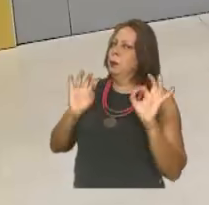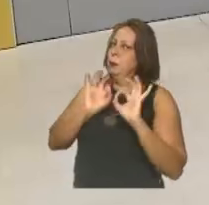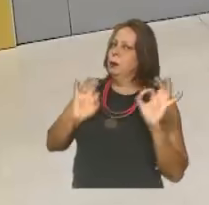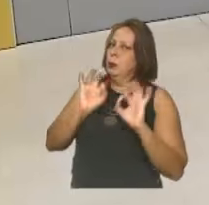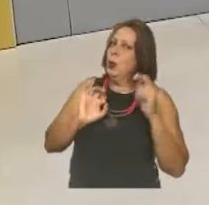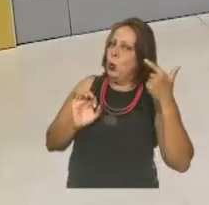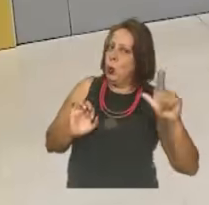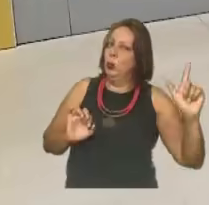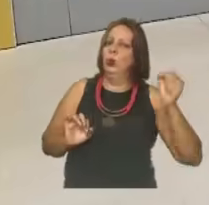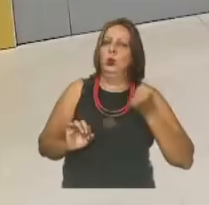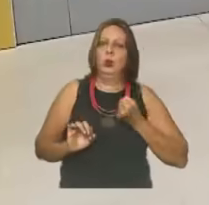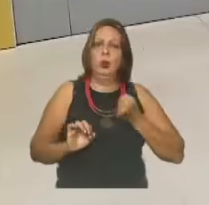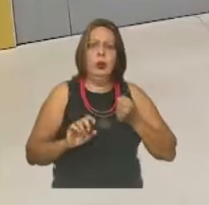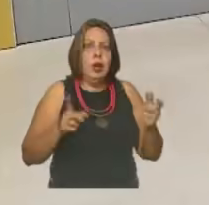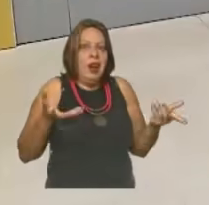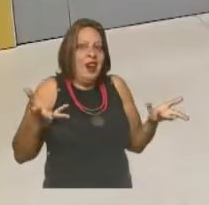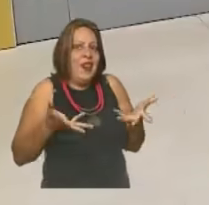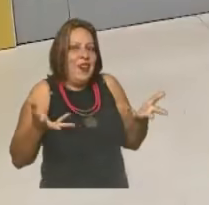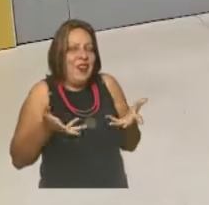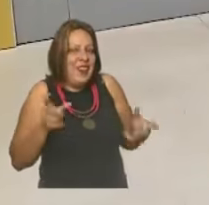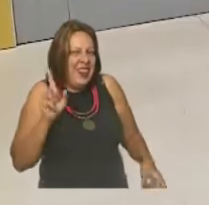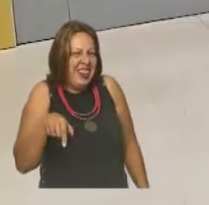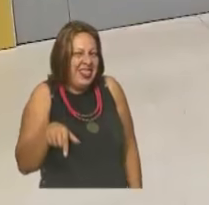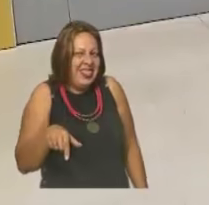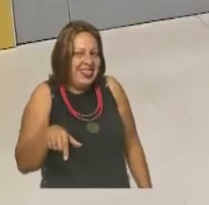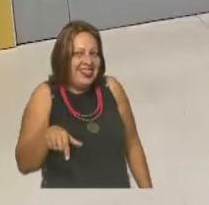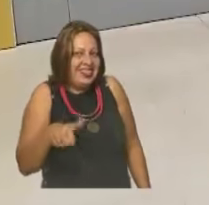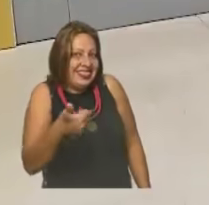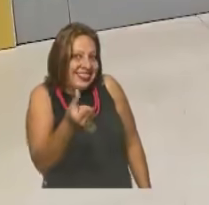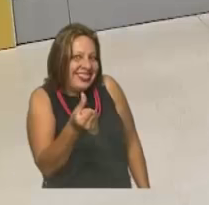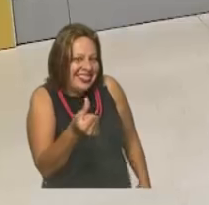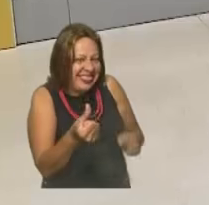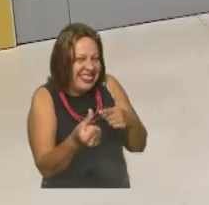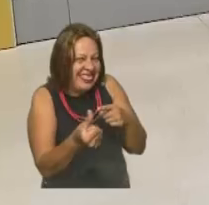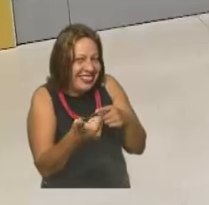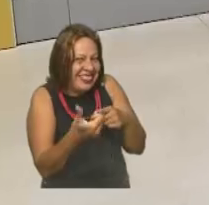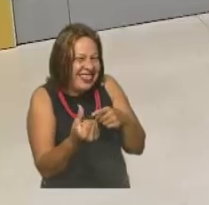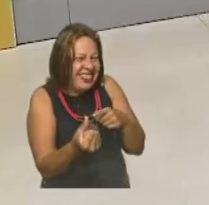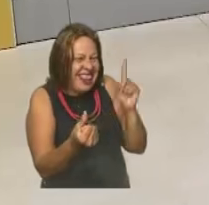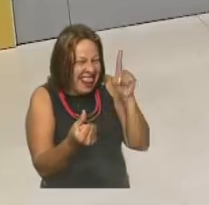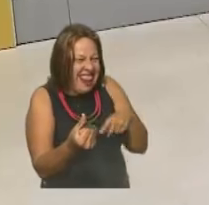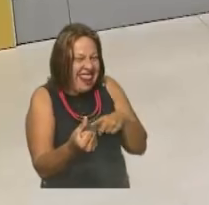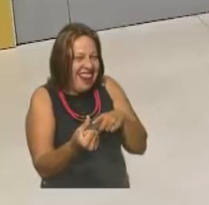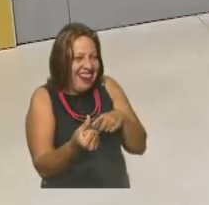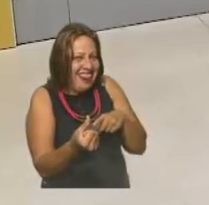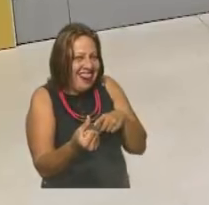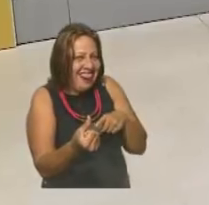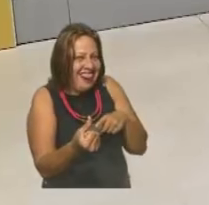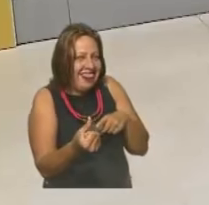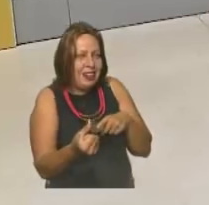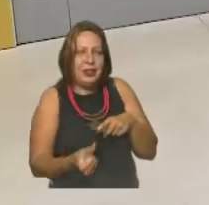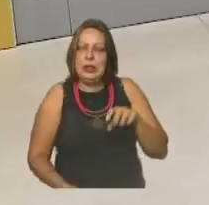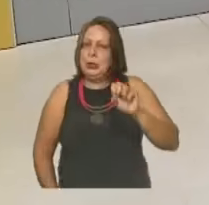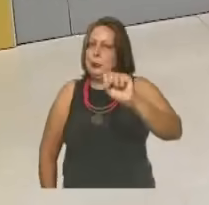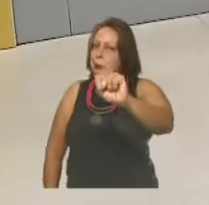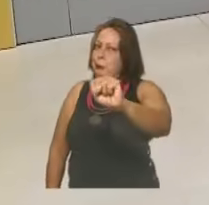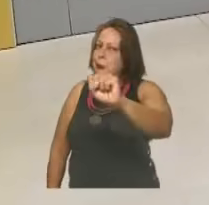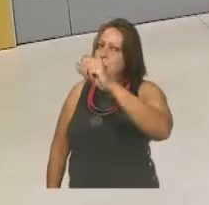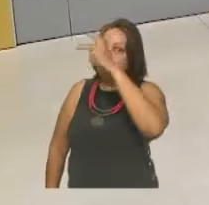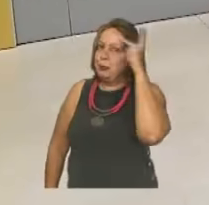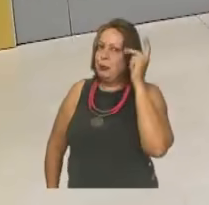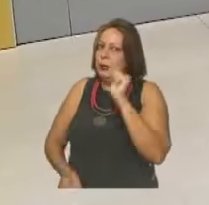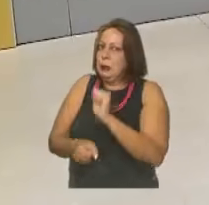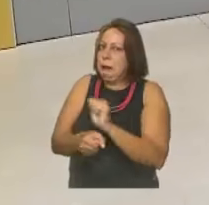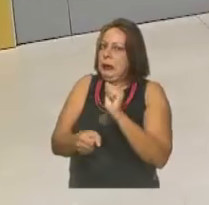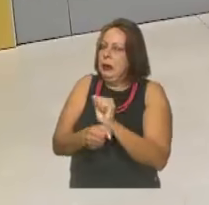uma, Beth. Pode ser agora, será que é agora com o 16? 16! 8 títulos